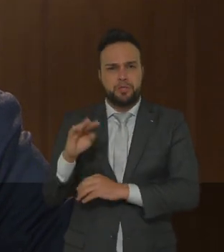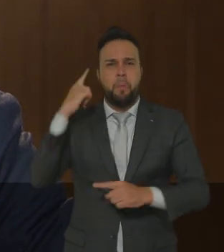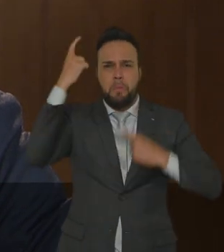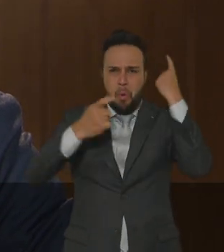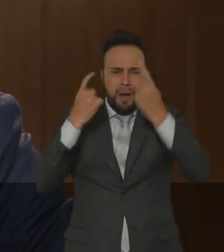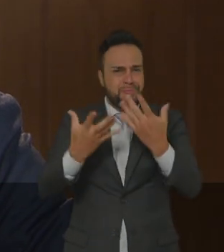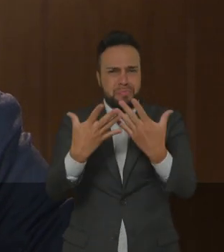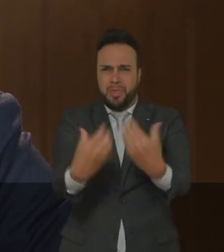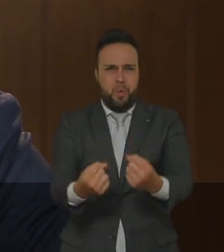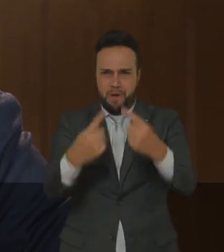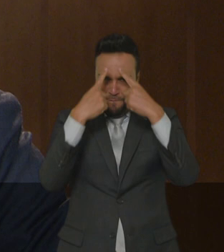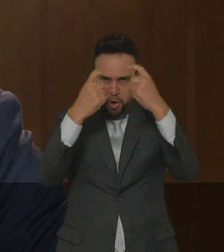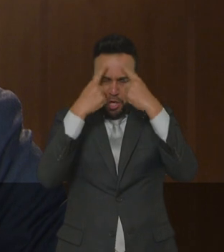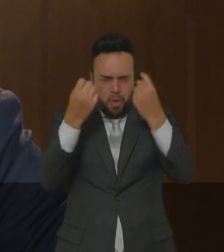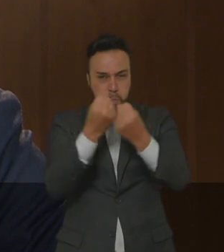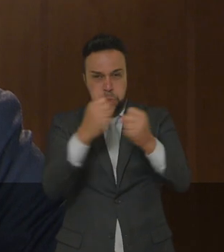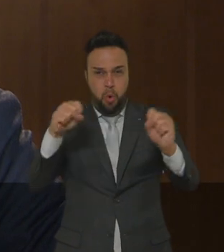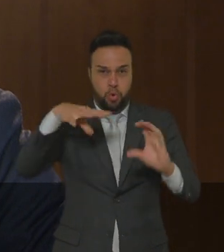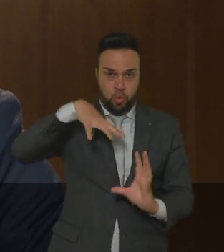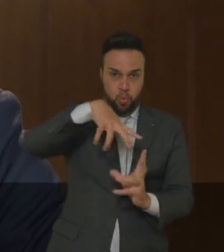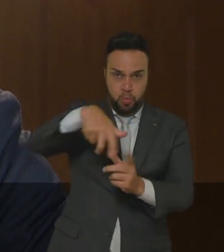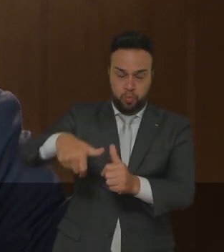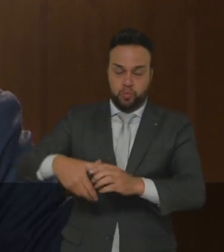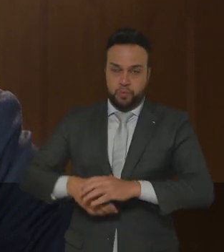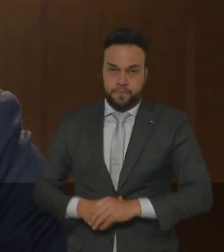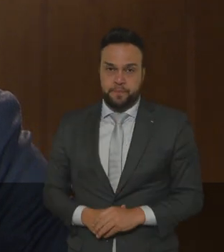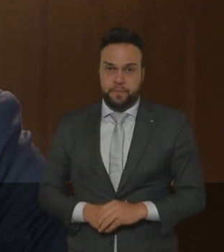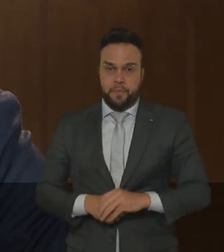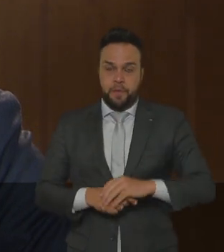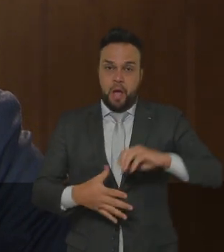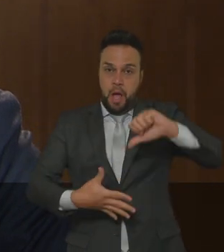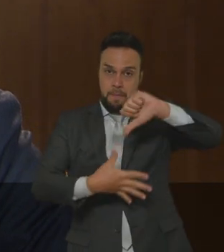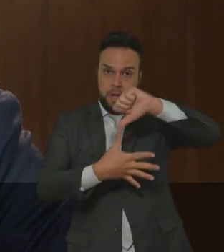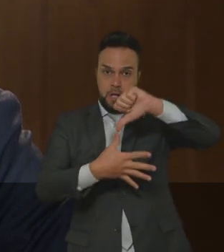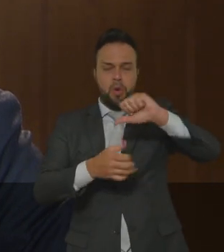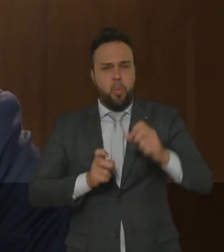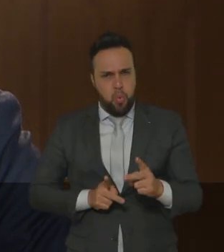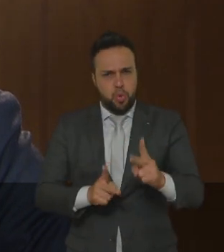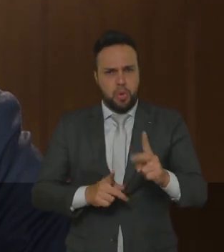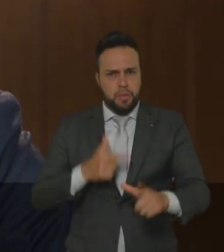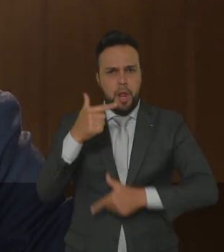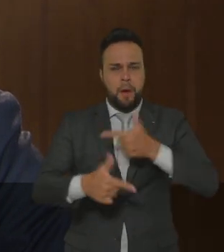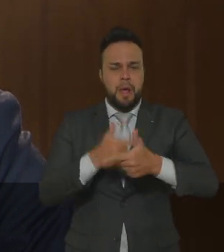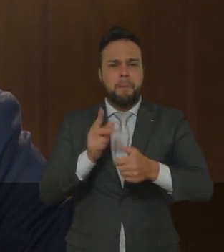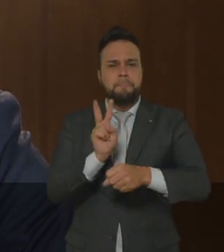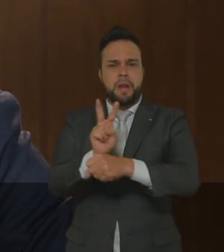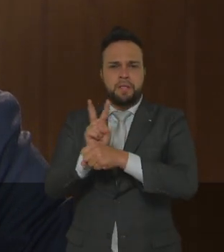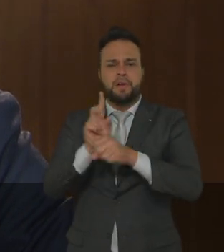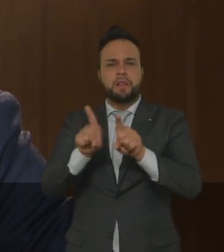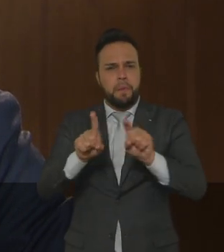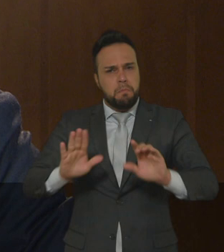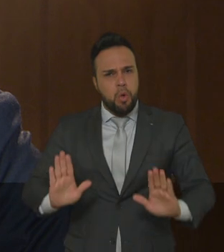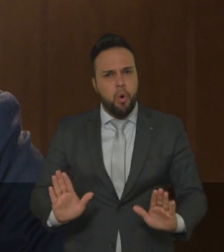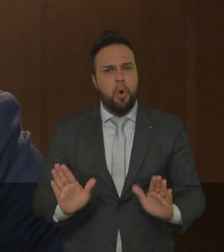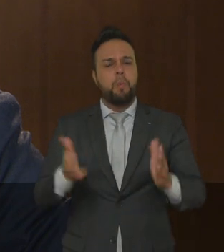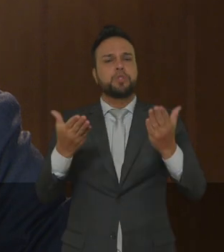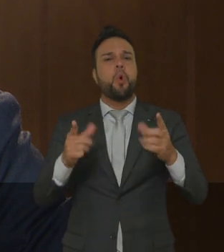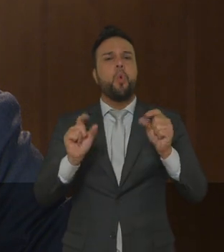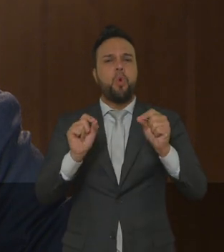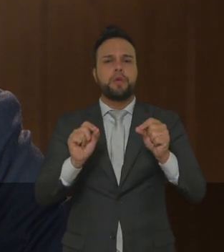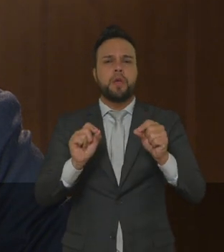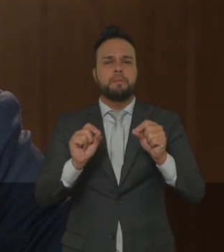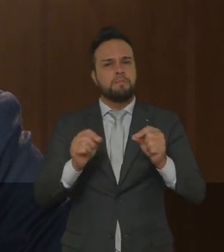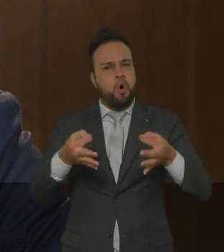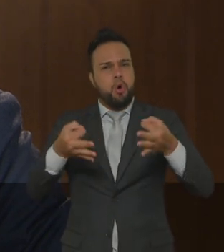em todo o mundo e na América Latina continuamos trabalhando pela preservação e promoção da